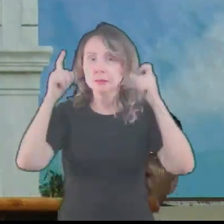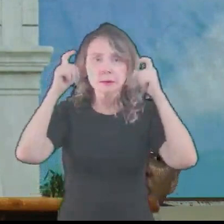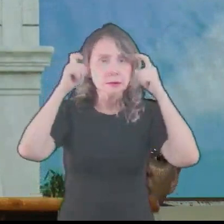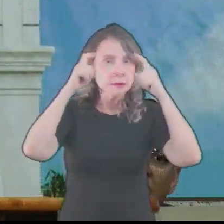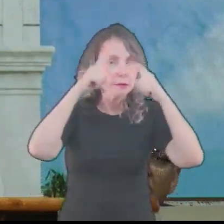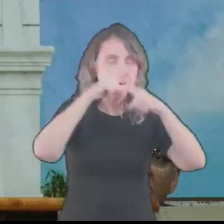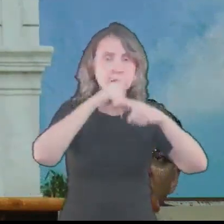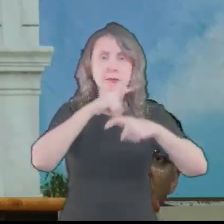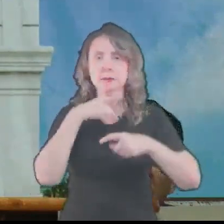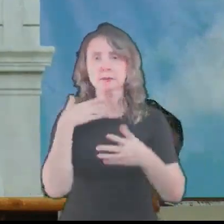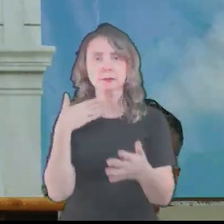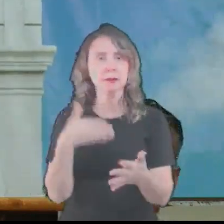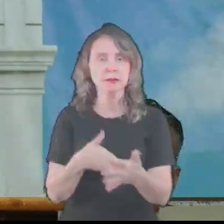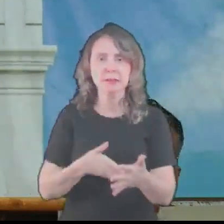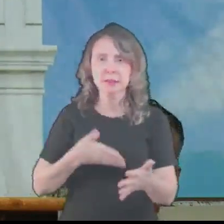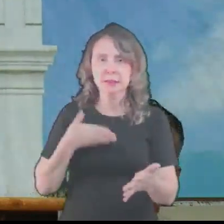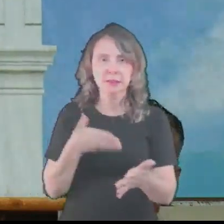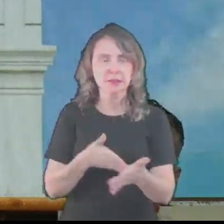são barreiras,